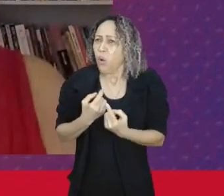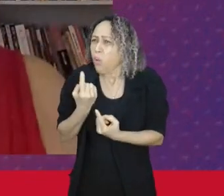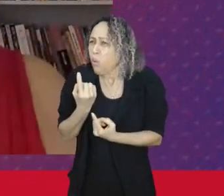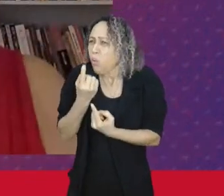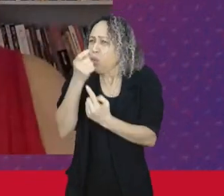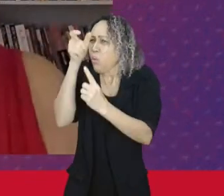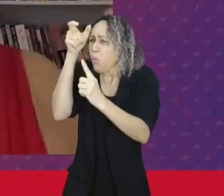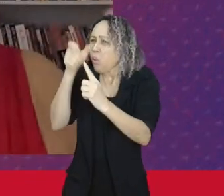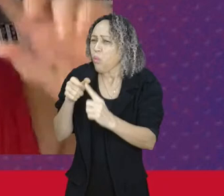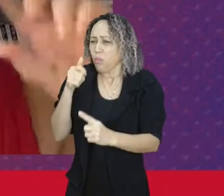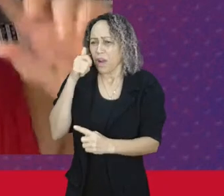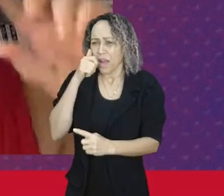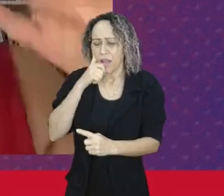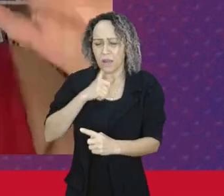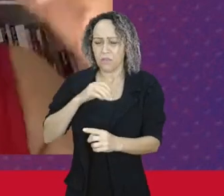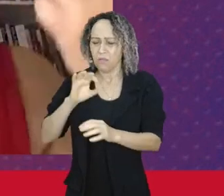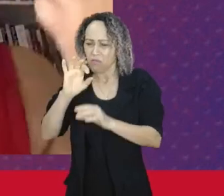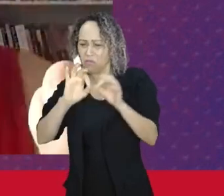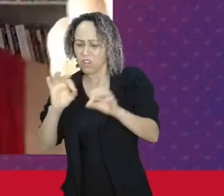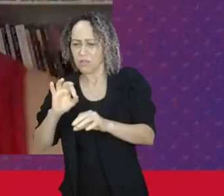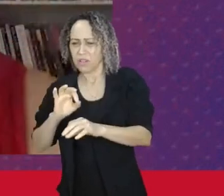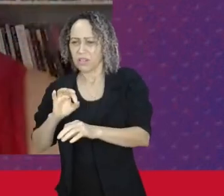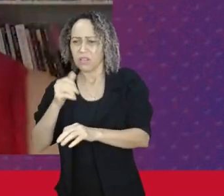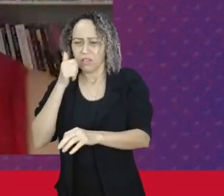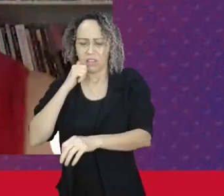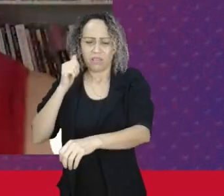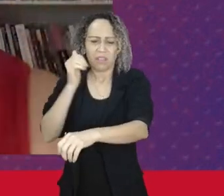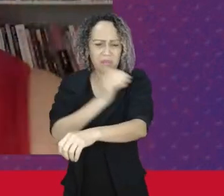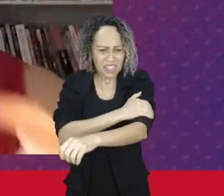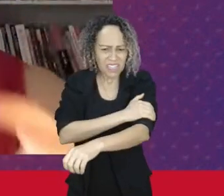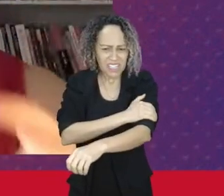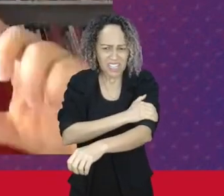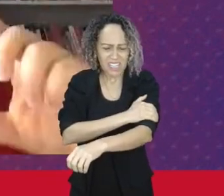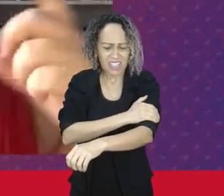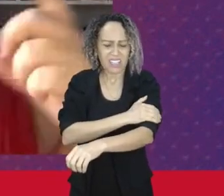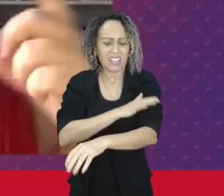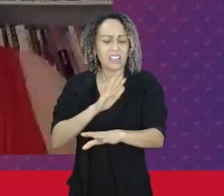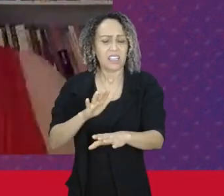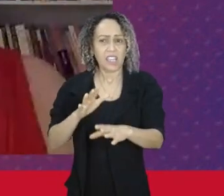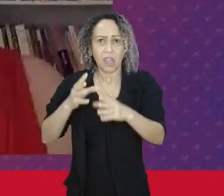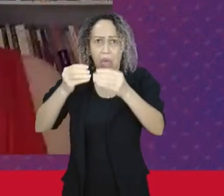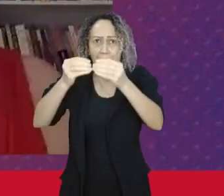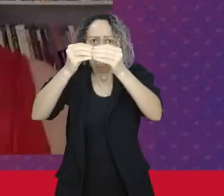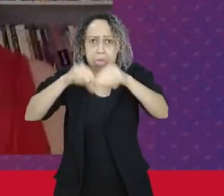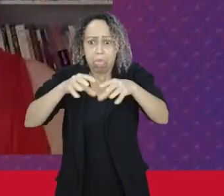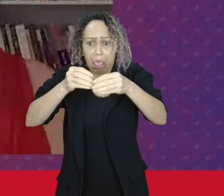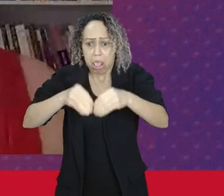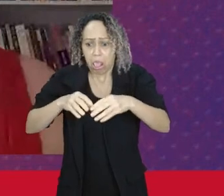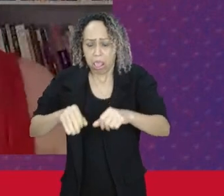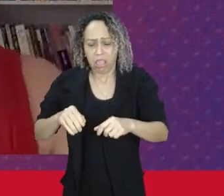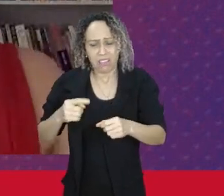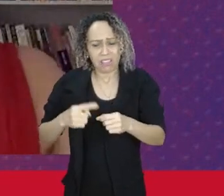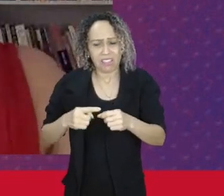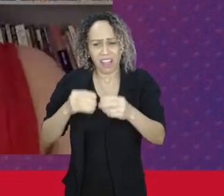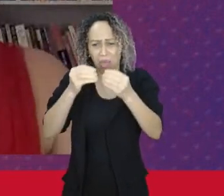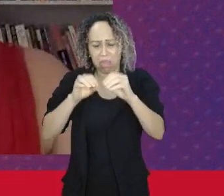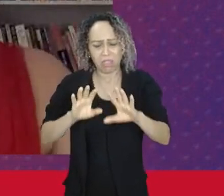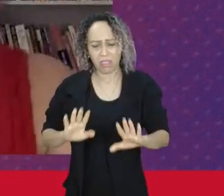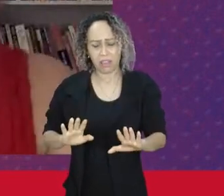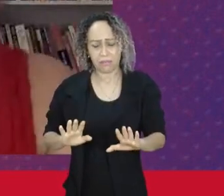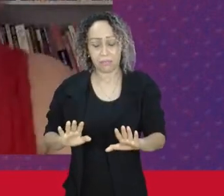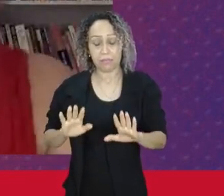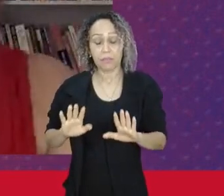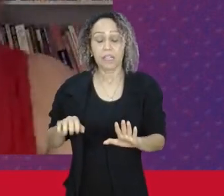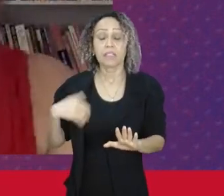novamente a cidade, mas que a gente mude a forma de olhar, que a gente passe a olhar a cidade